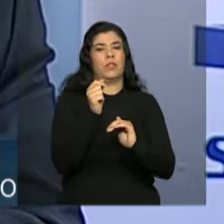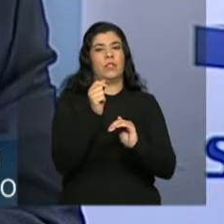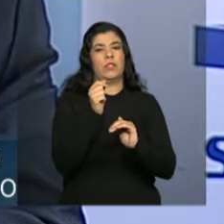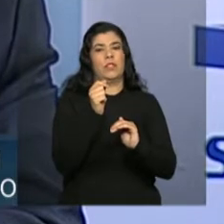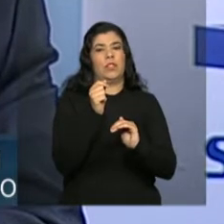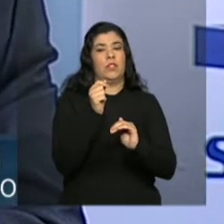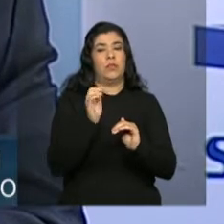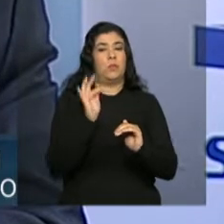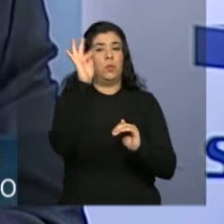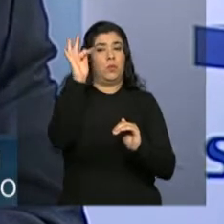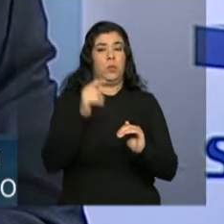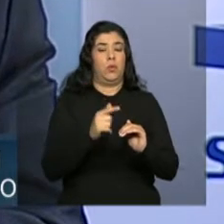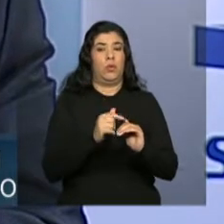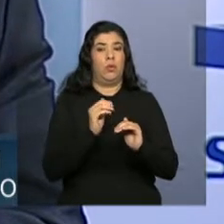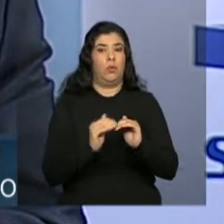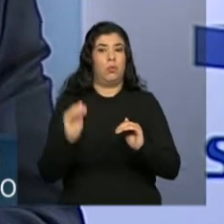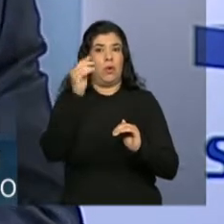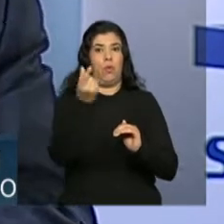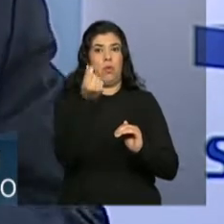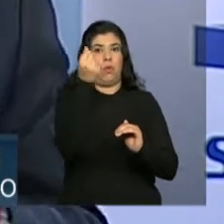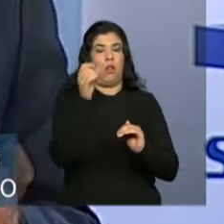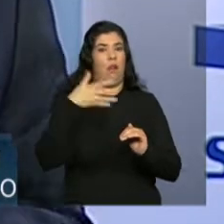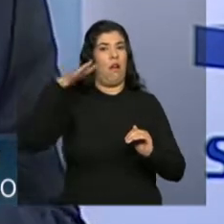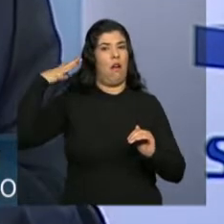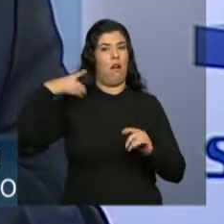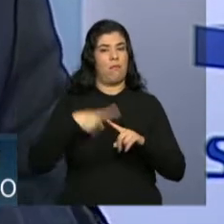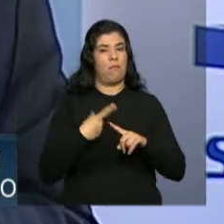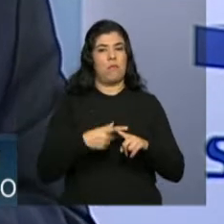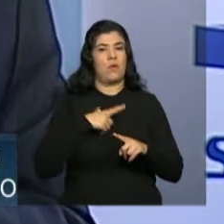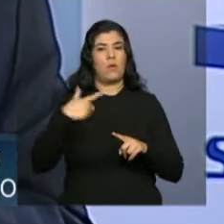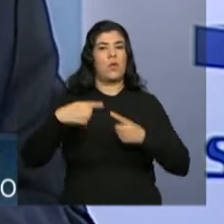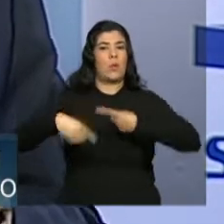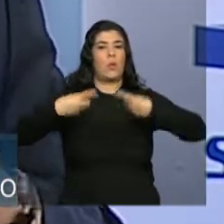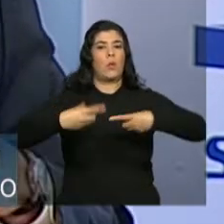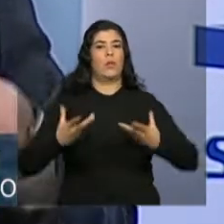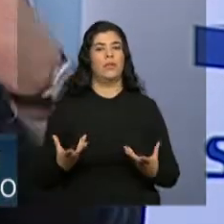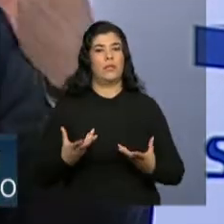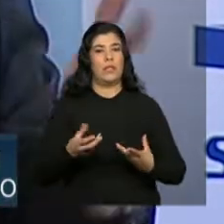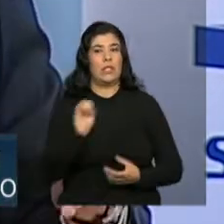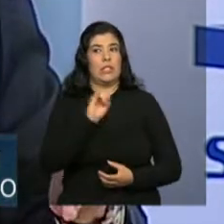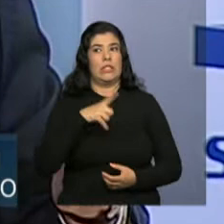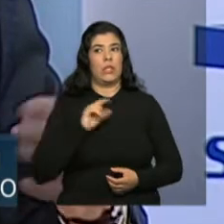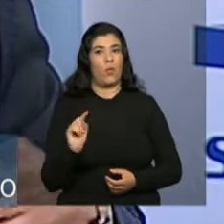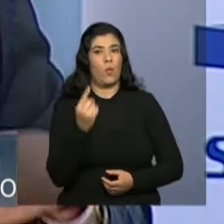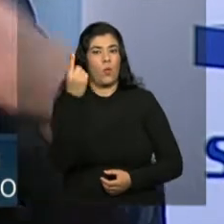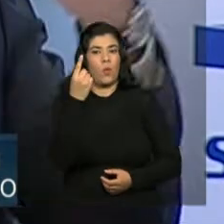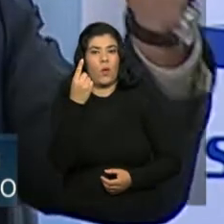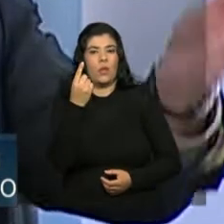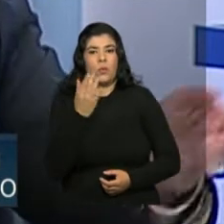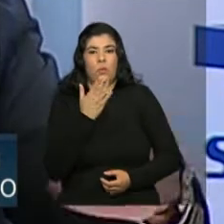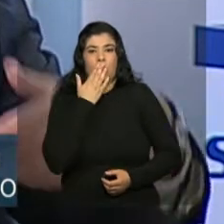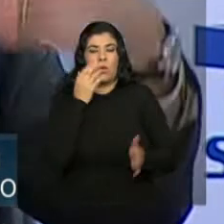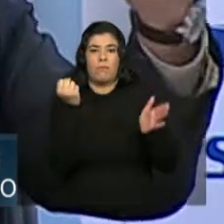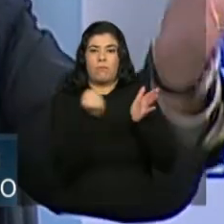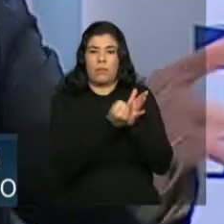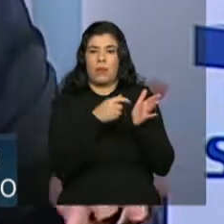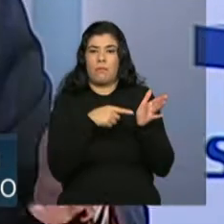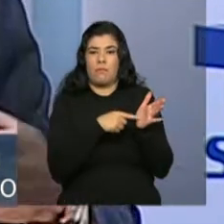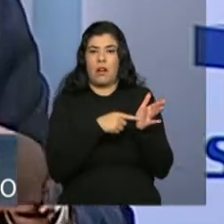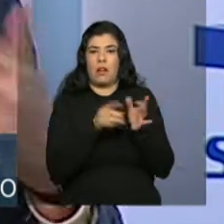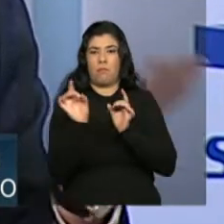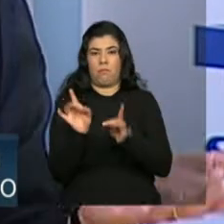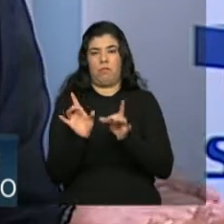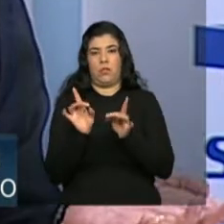ele tende a aumentar porque ele não tem concorrência com ninguém quer ver como só tem aquele medicamento se o fabricante que deve aumentar em 10